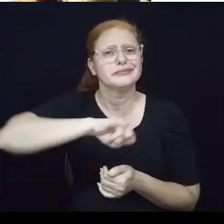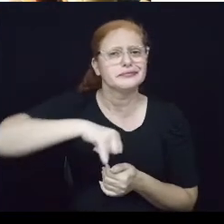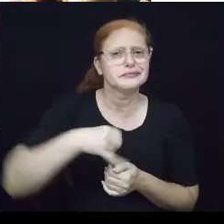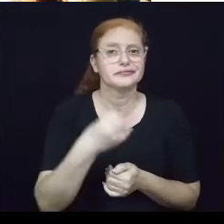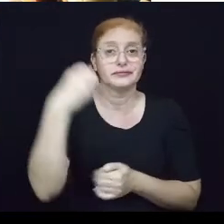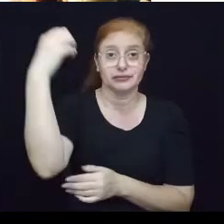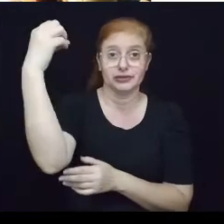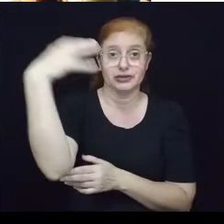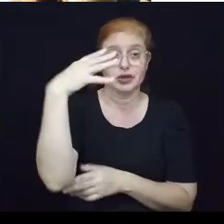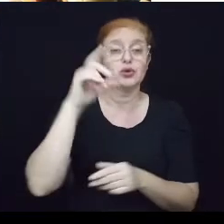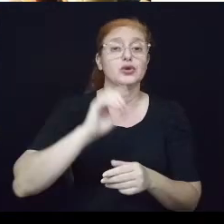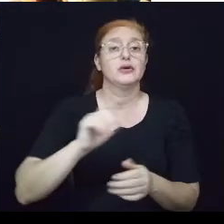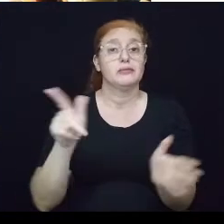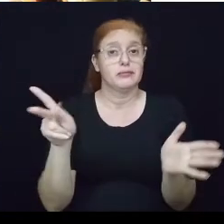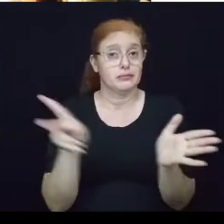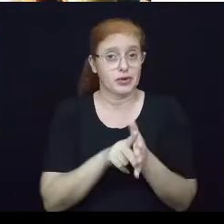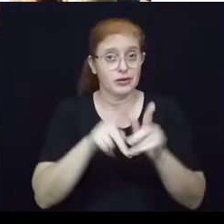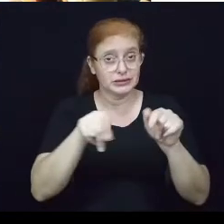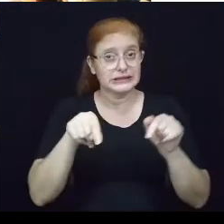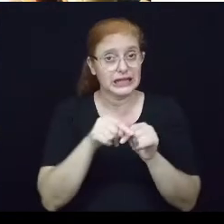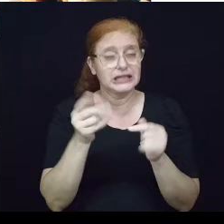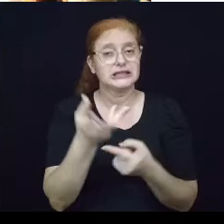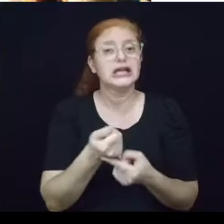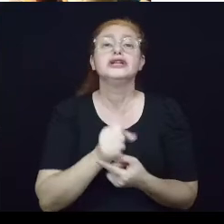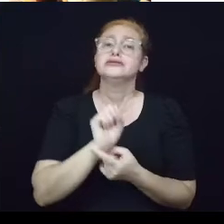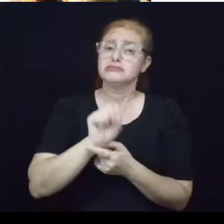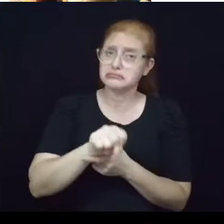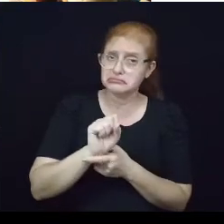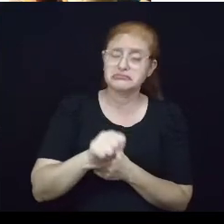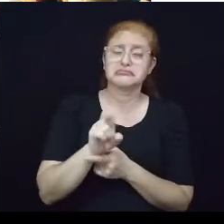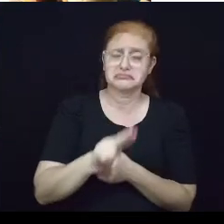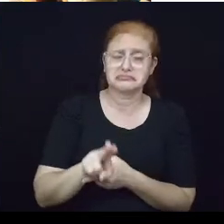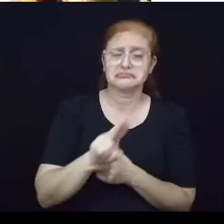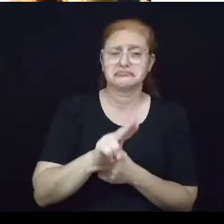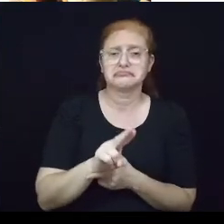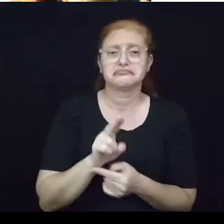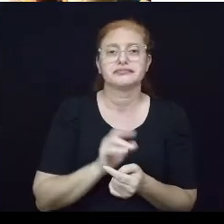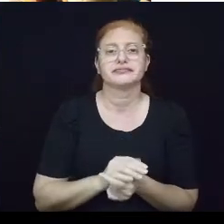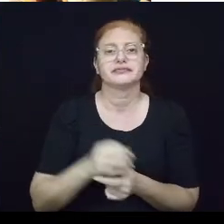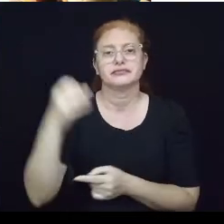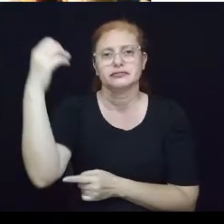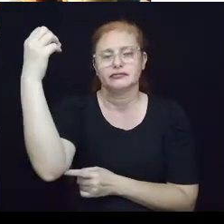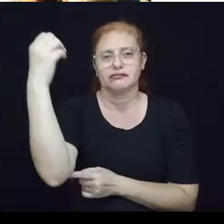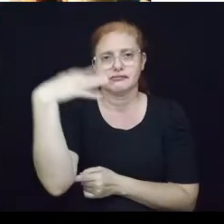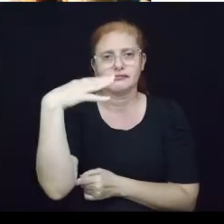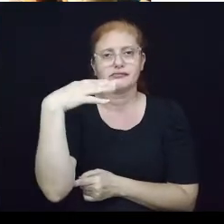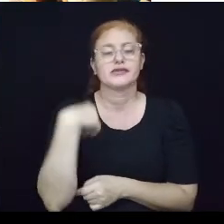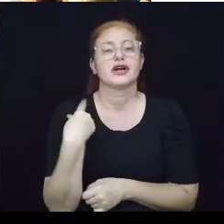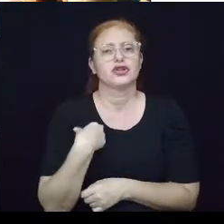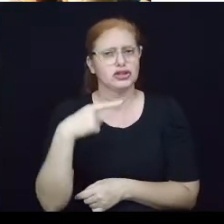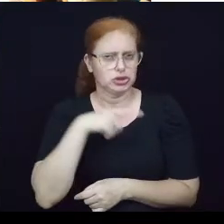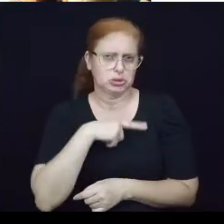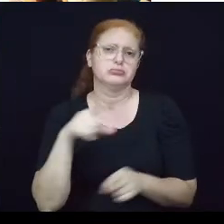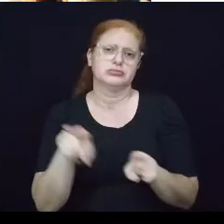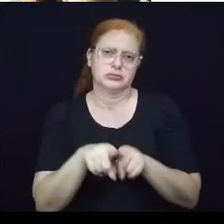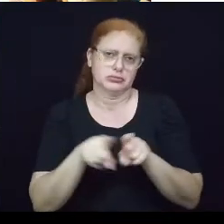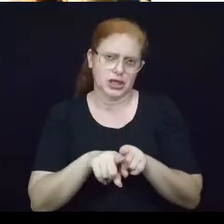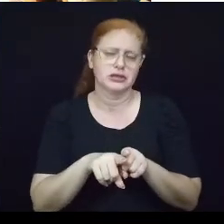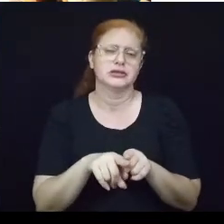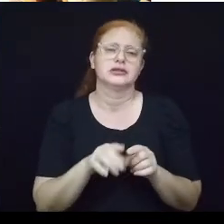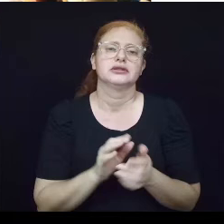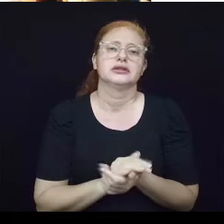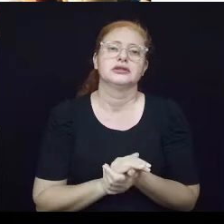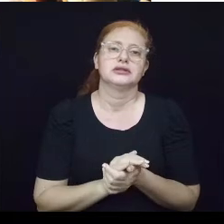aproveitaste a iluminação do ateliê? Sim, em grande parte. A gente usou a luz que nós trouxemos